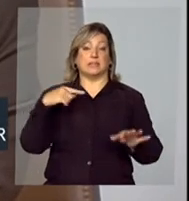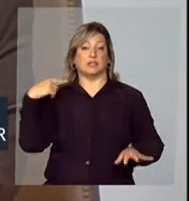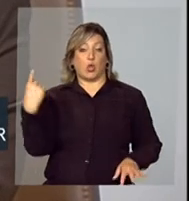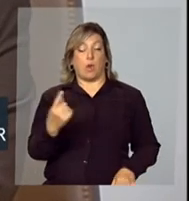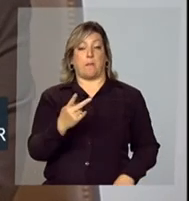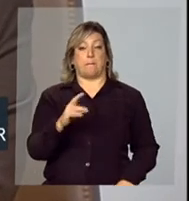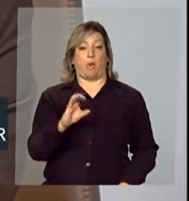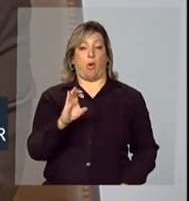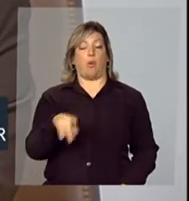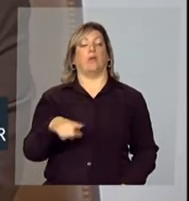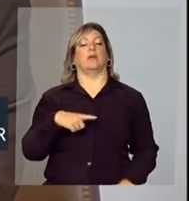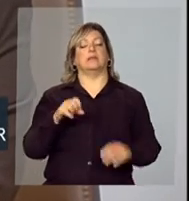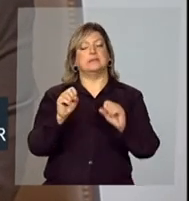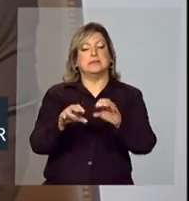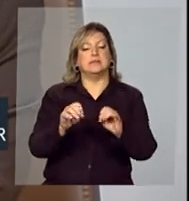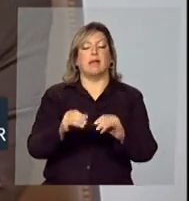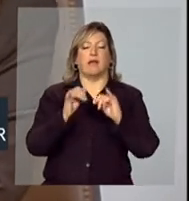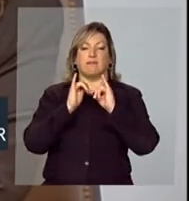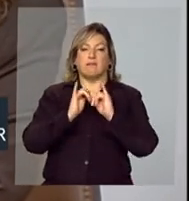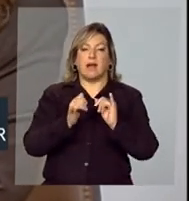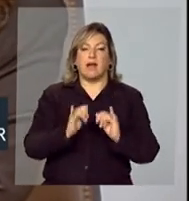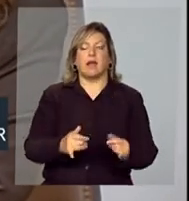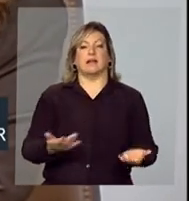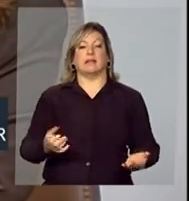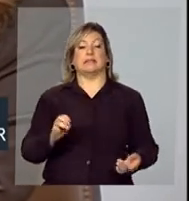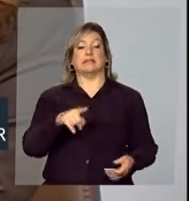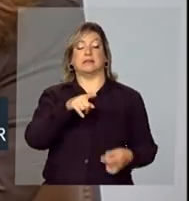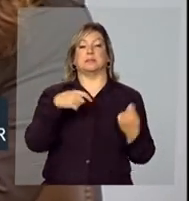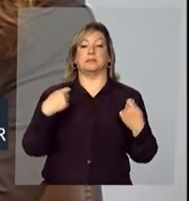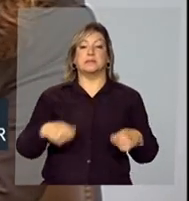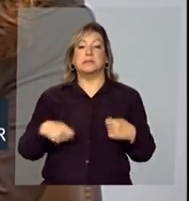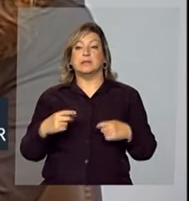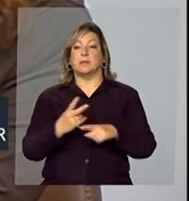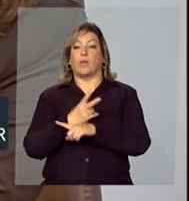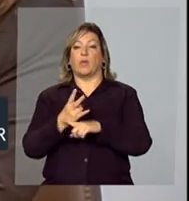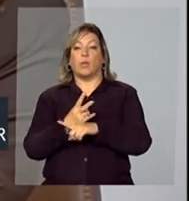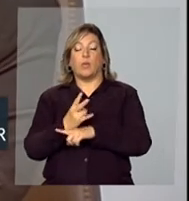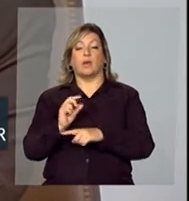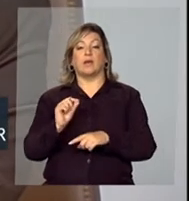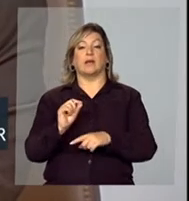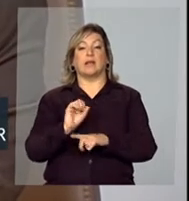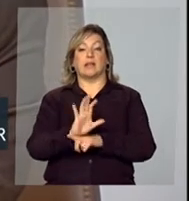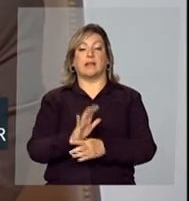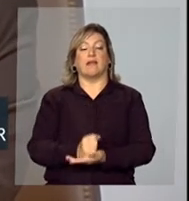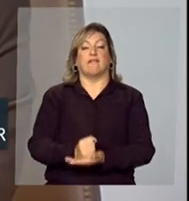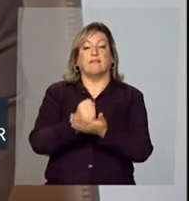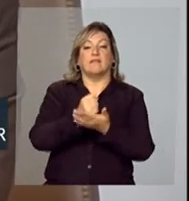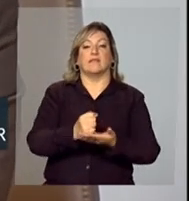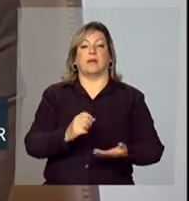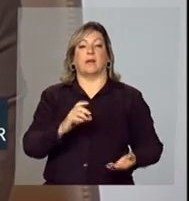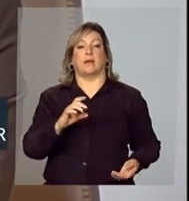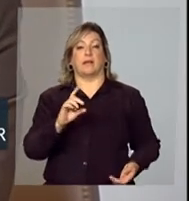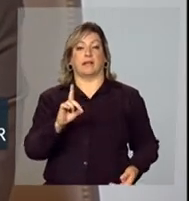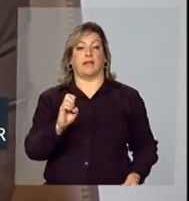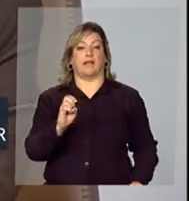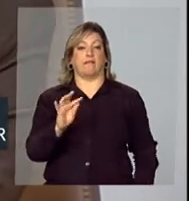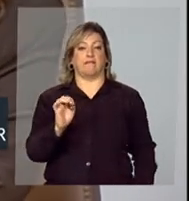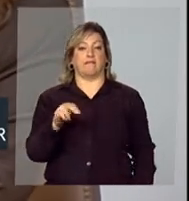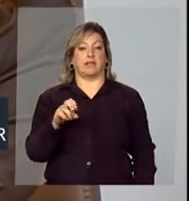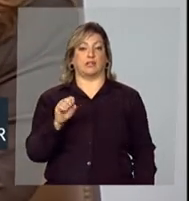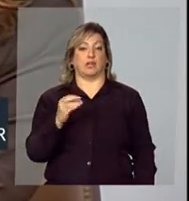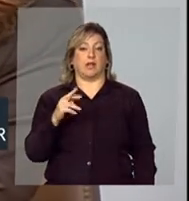geral dão um encaminhamento orienta o consumidor se é o caso de buscar uma Defensoria Pública se é o caso de buscar um posto do INSS